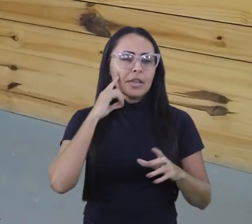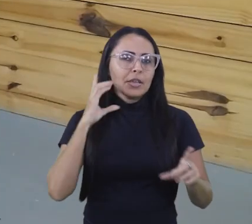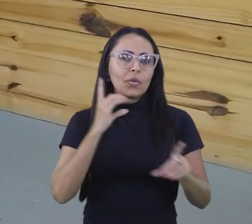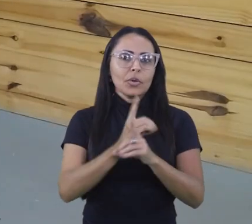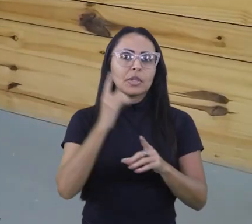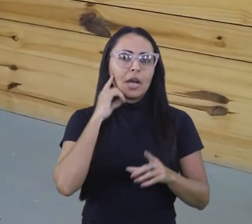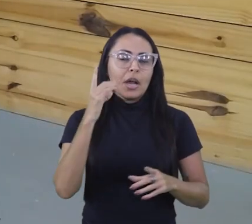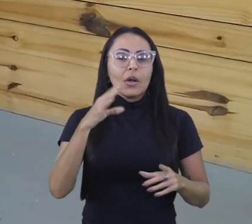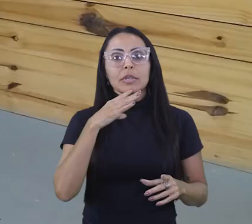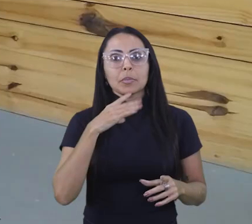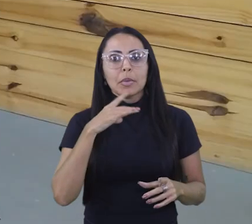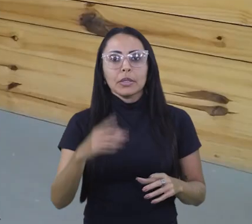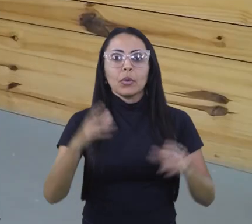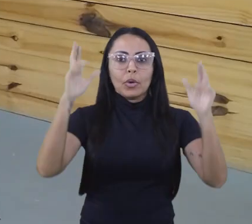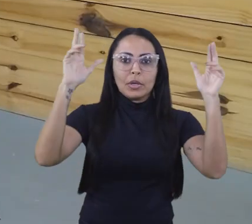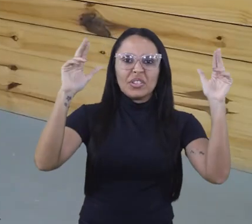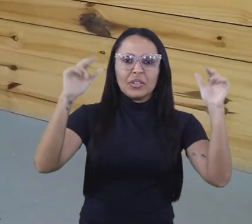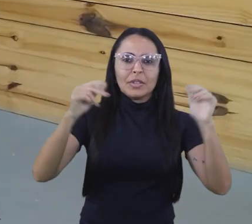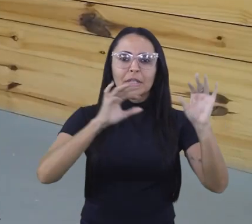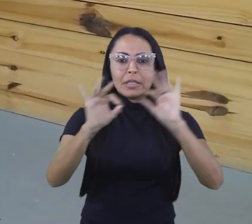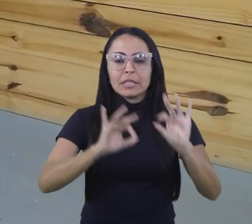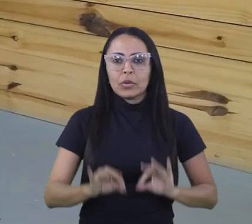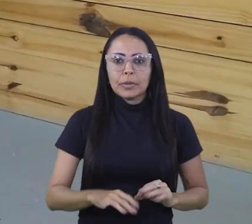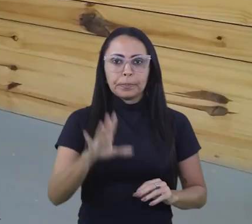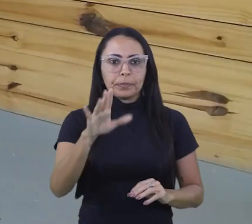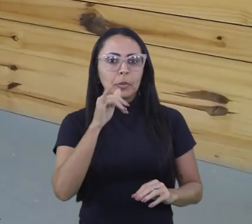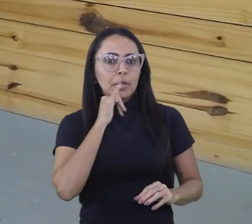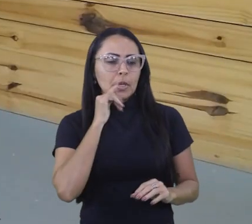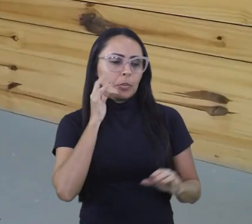do conhecimento e que o assunto vai estar lá para ser organizado. Por